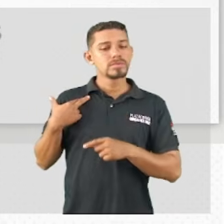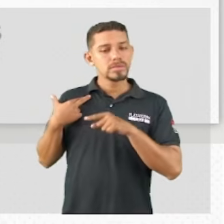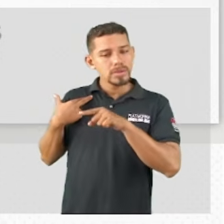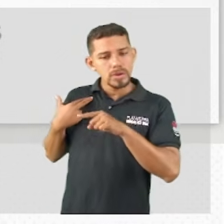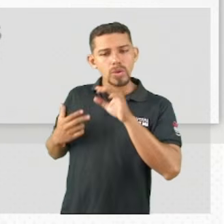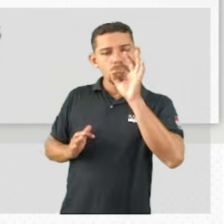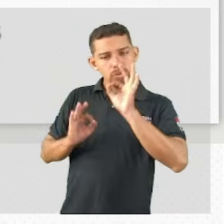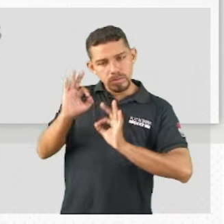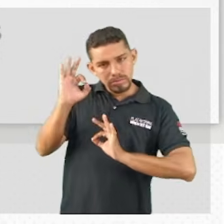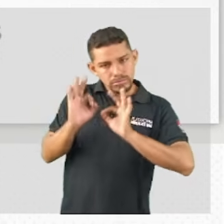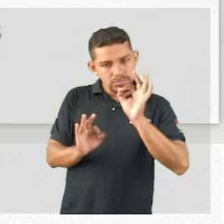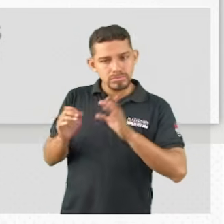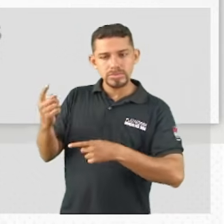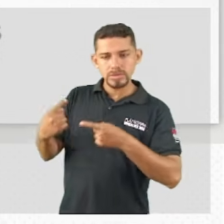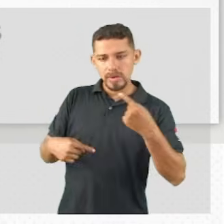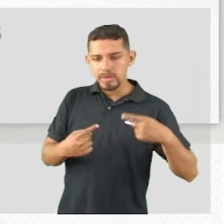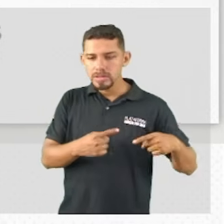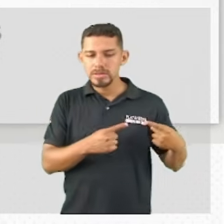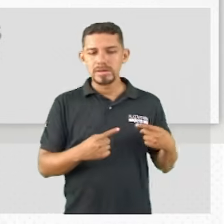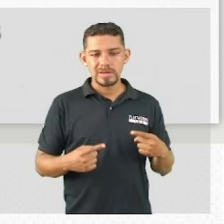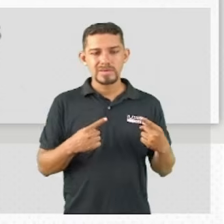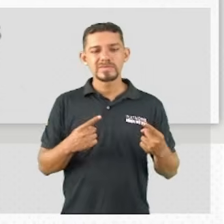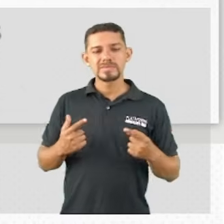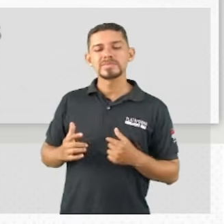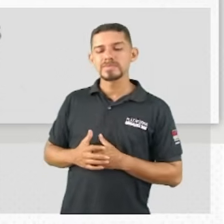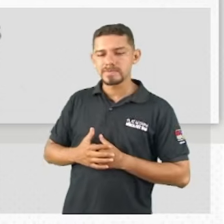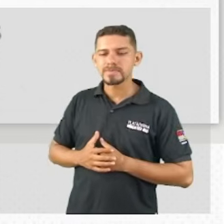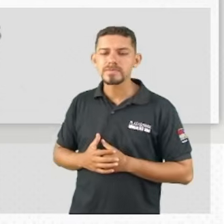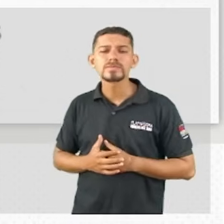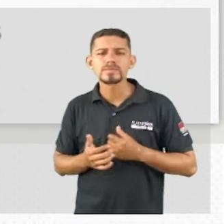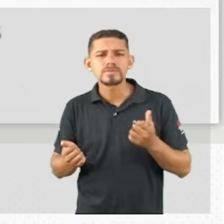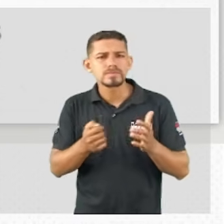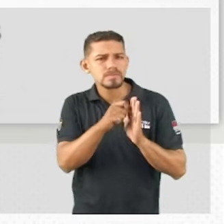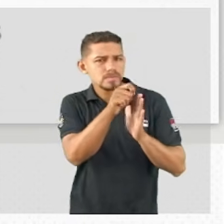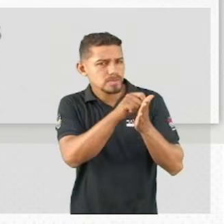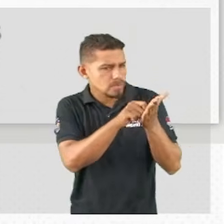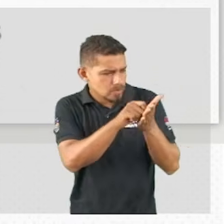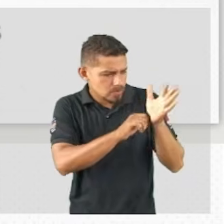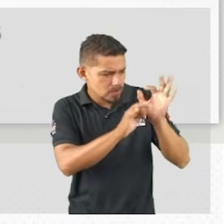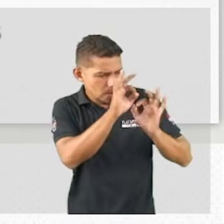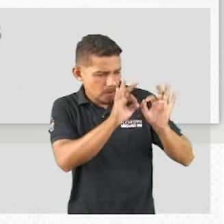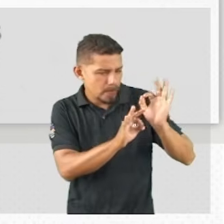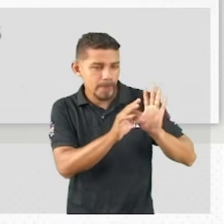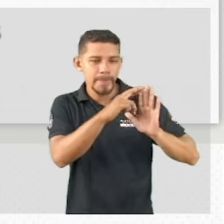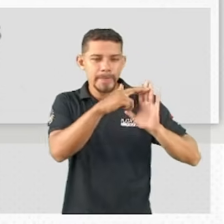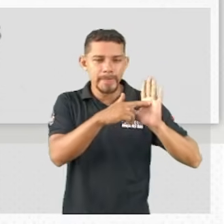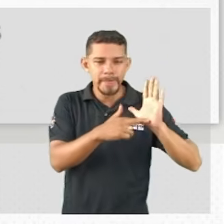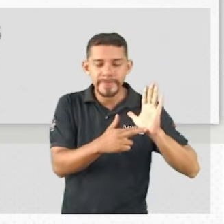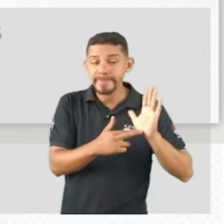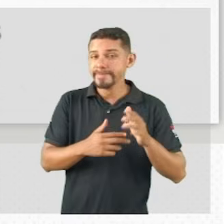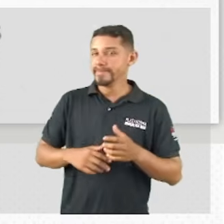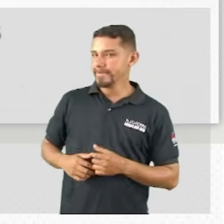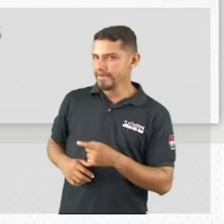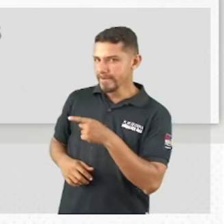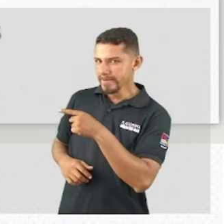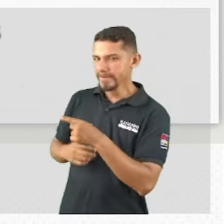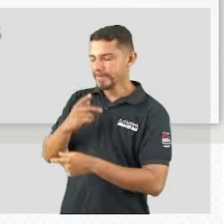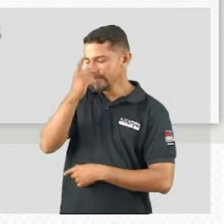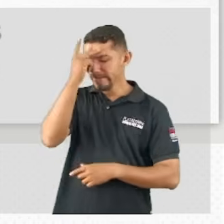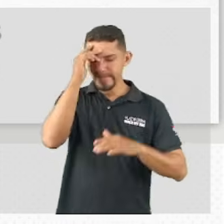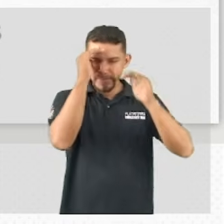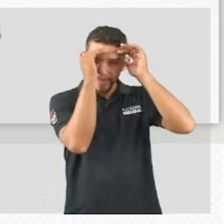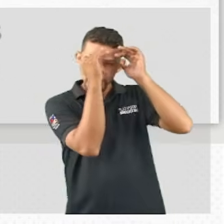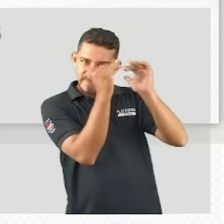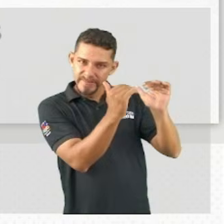por organizar esse debate, né? A pessoa que vai estar na direção, vai estar na frente, os outros participantes vão ter que estar